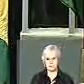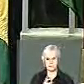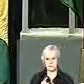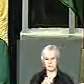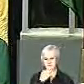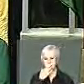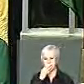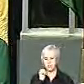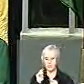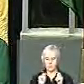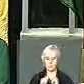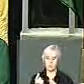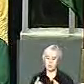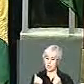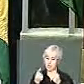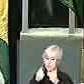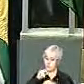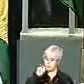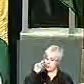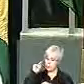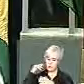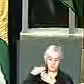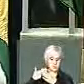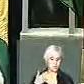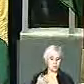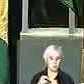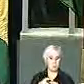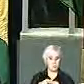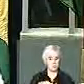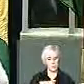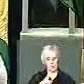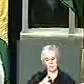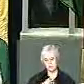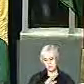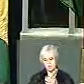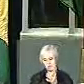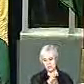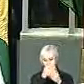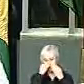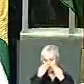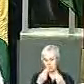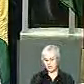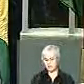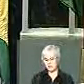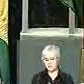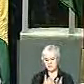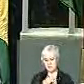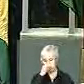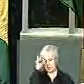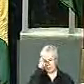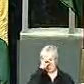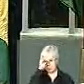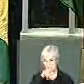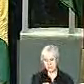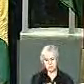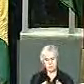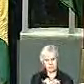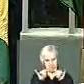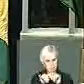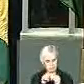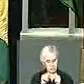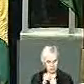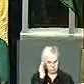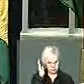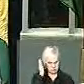modelos econômicos tradicionais, pois estavam condenadas à miséria, à ignorância e ao descarte como seres humanos,